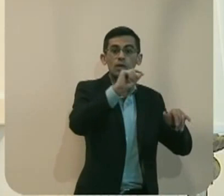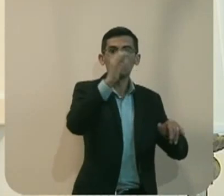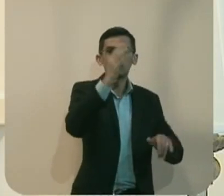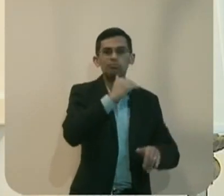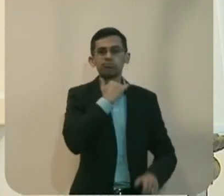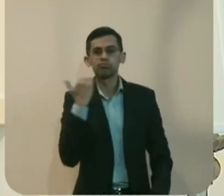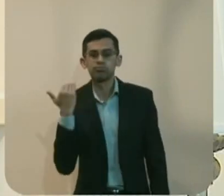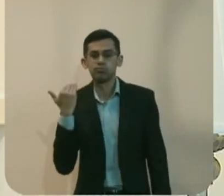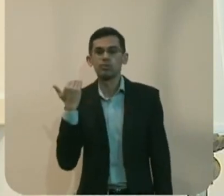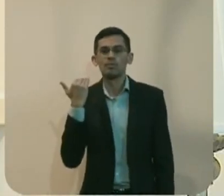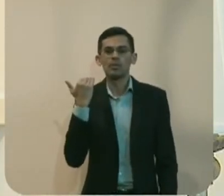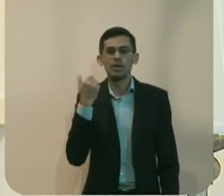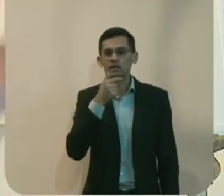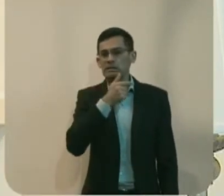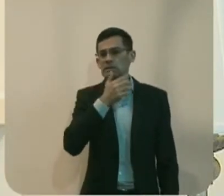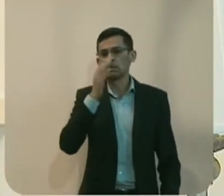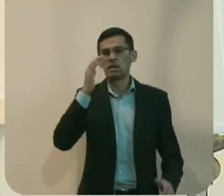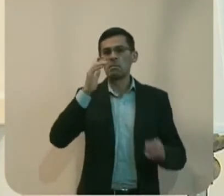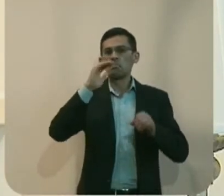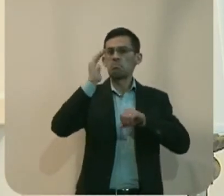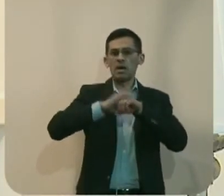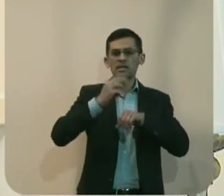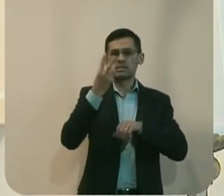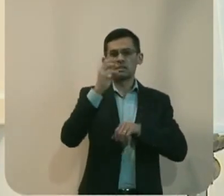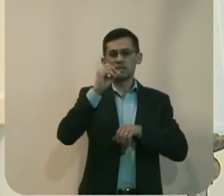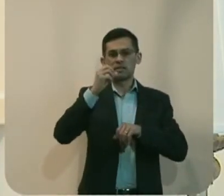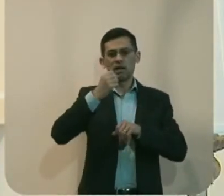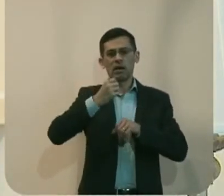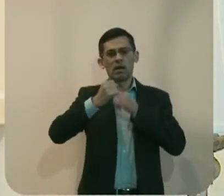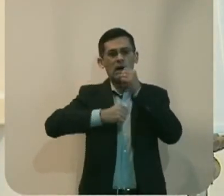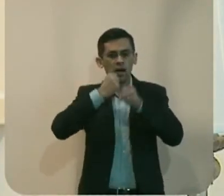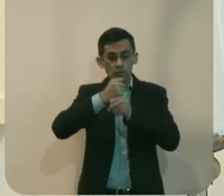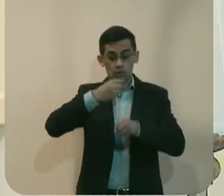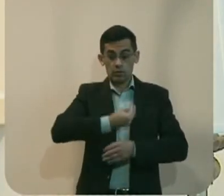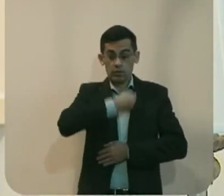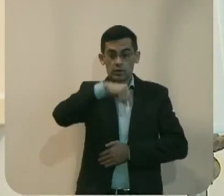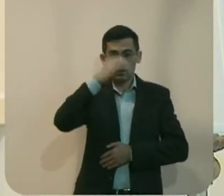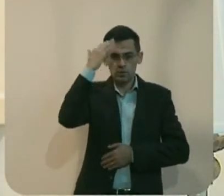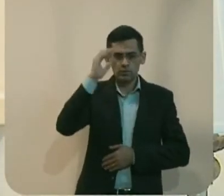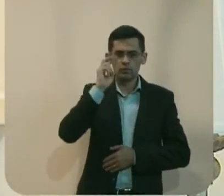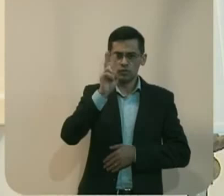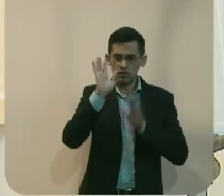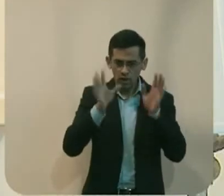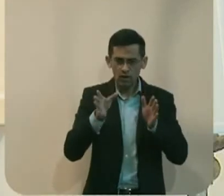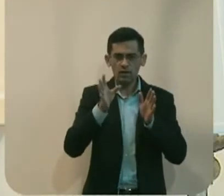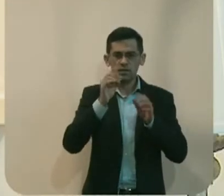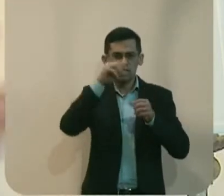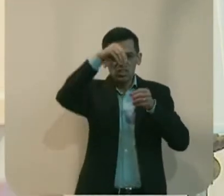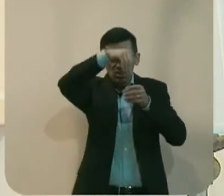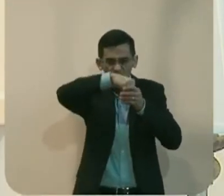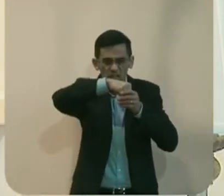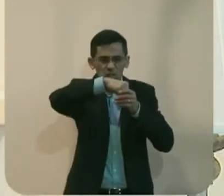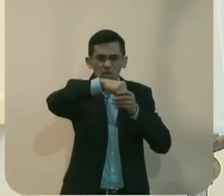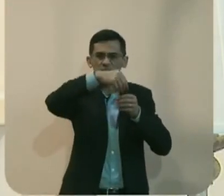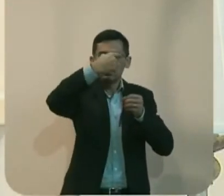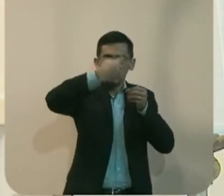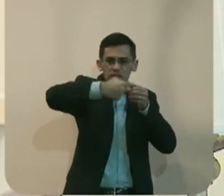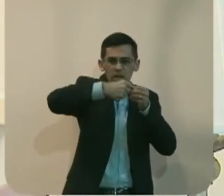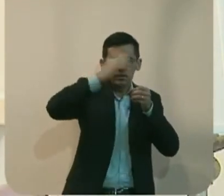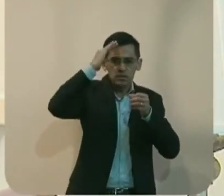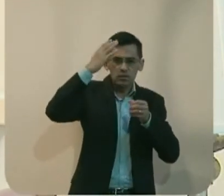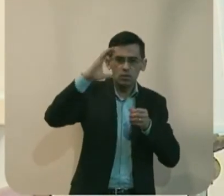em morte nesses mais de 30 anos que eu vivo aqui em Curitiba. Você já tinha visto isso dentro da nossa